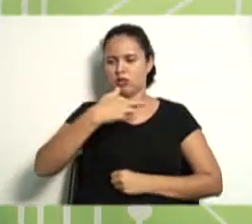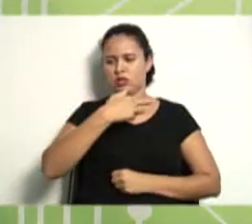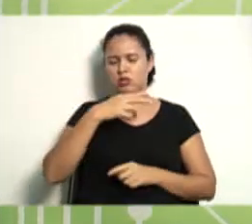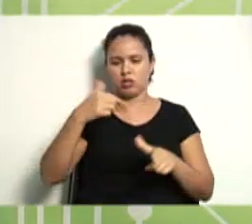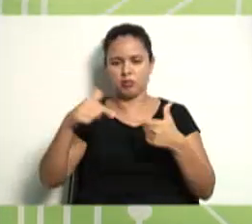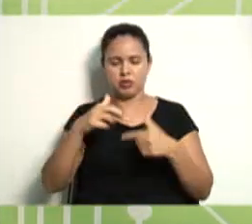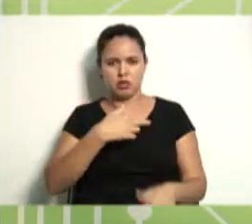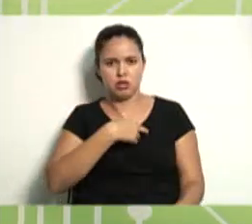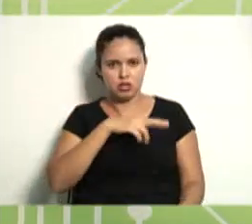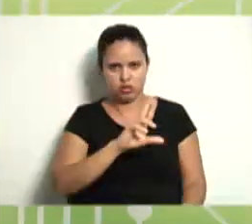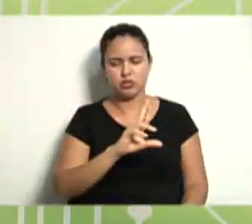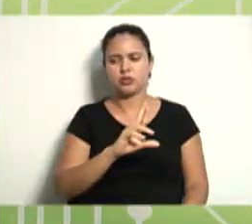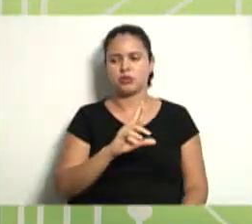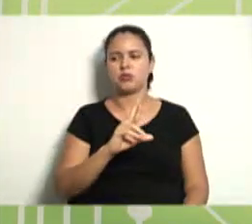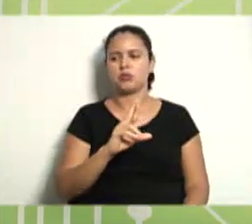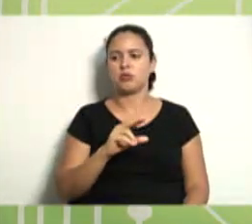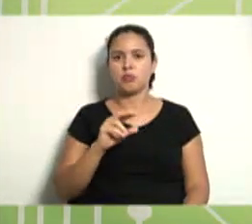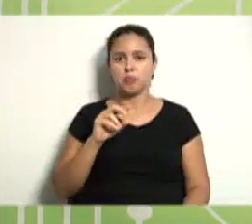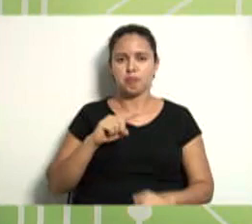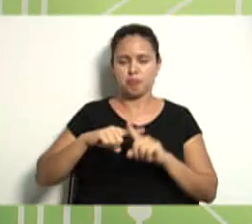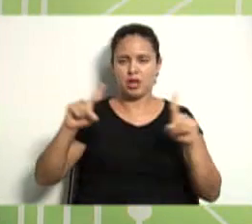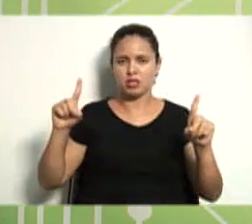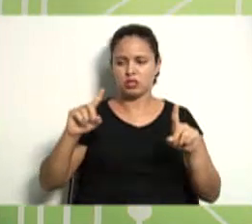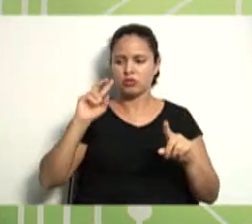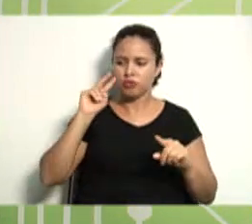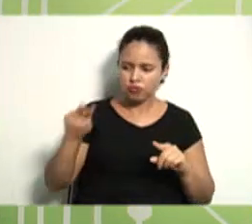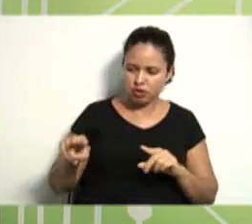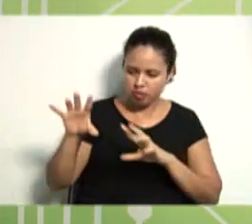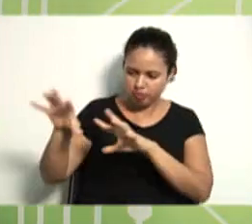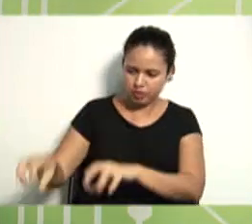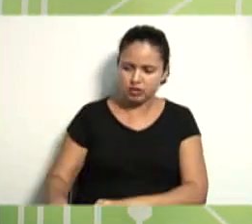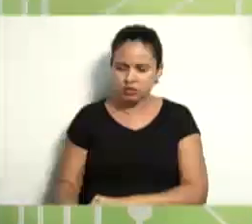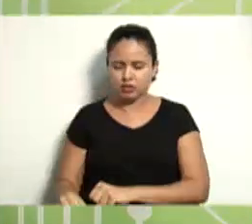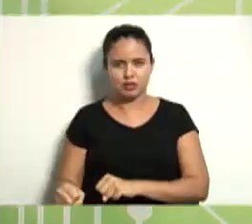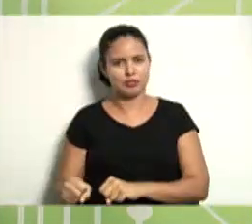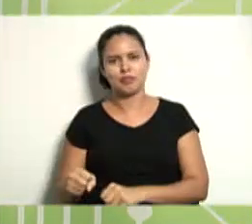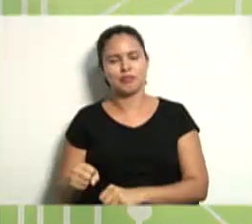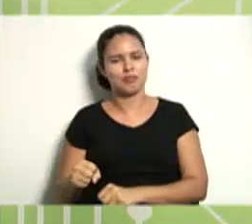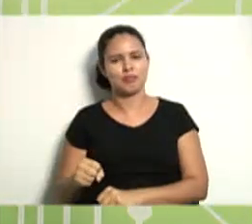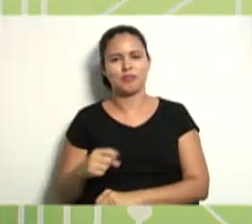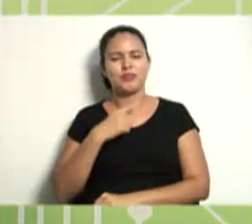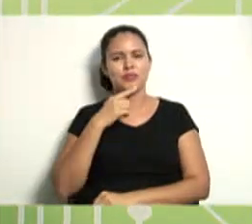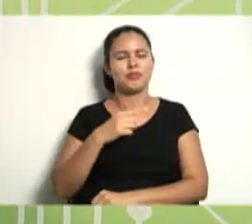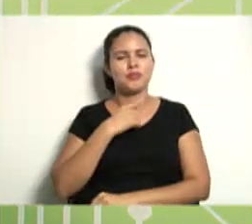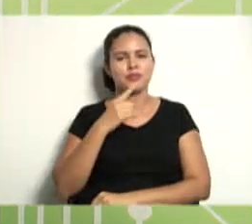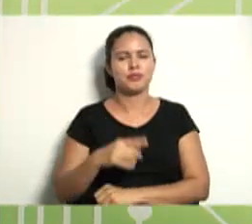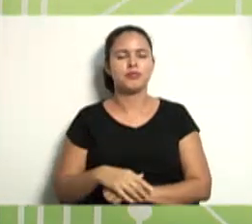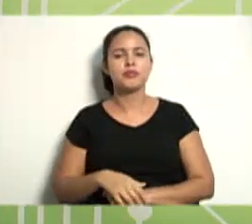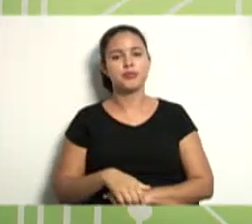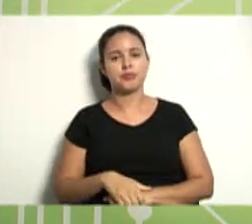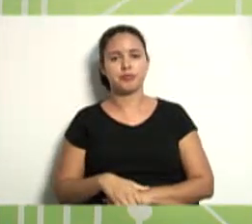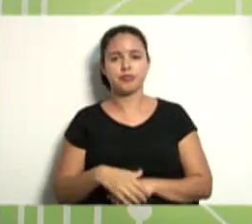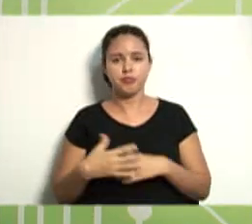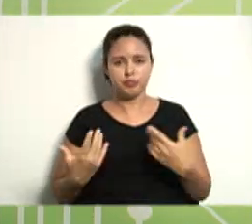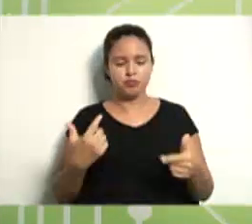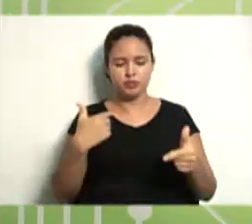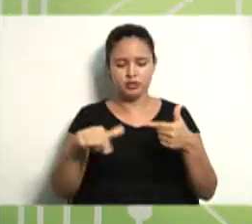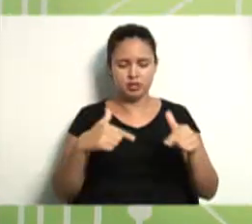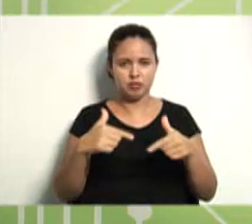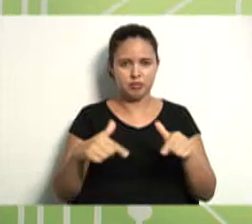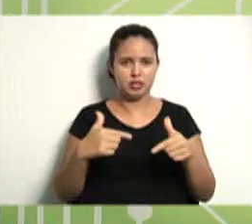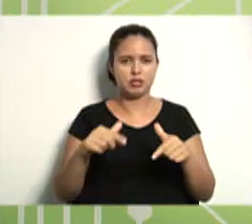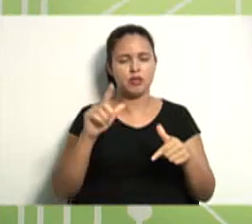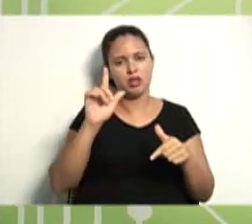religioso, né? E nós aprendemos também que trabalho é o resultado da